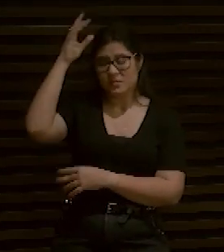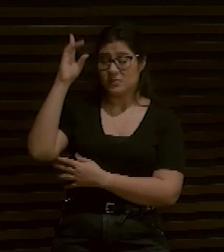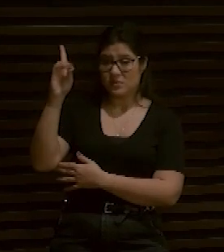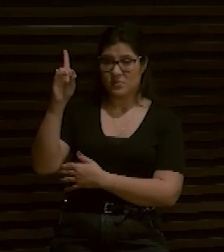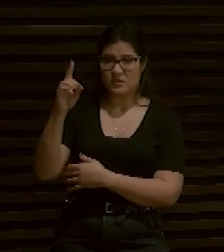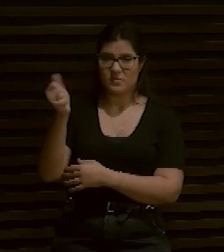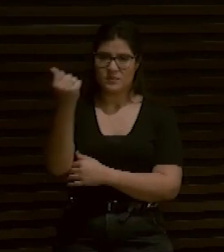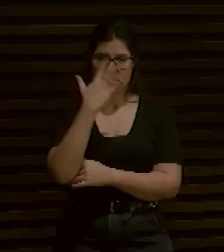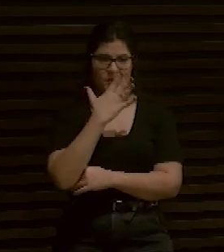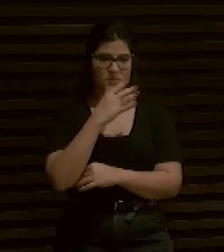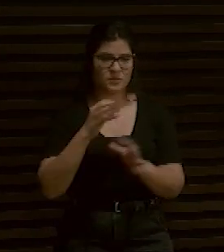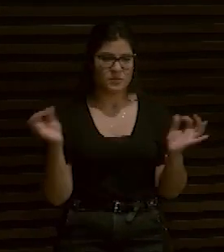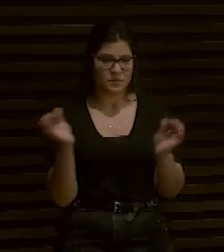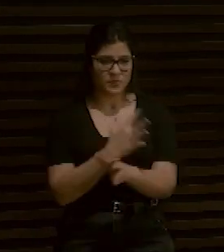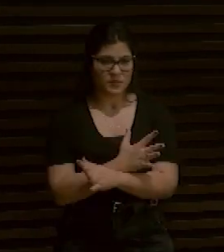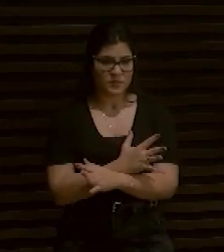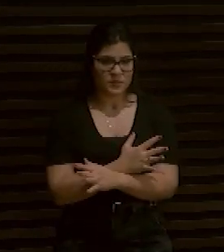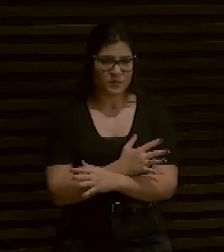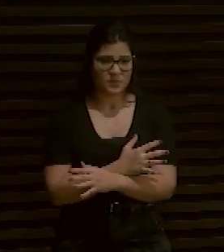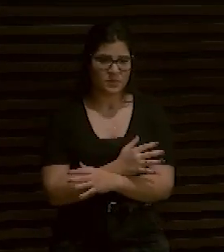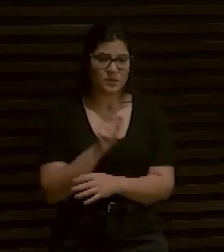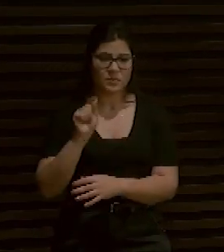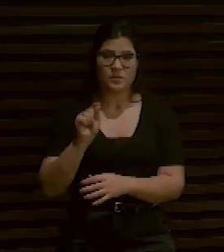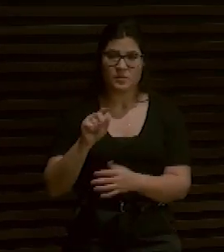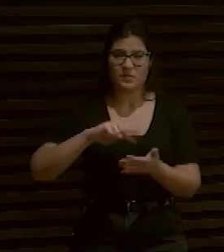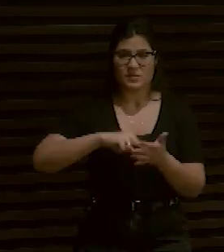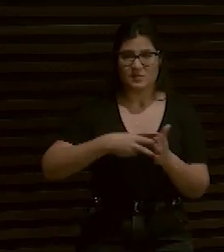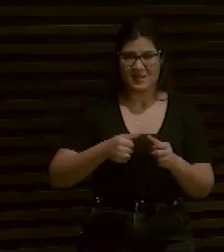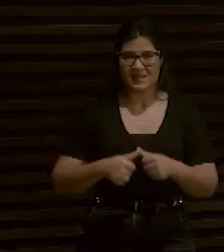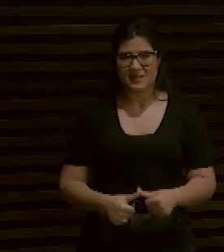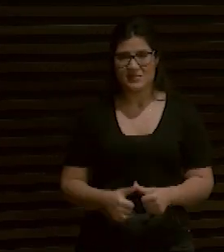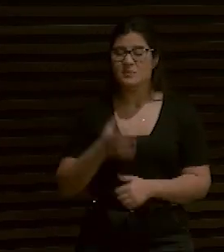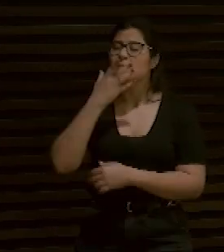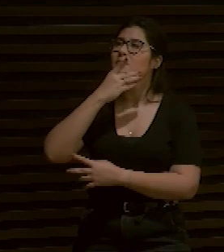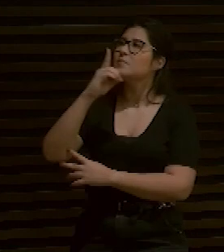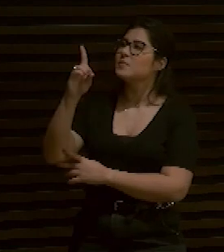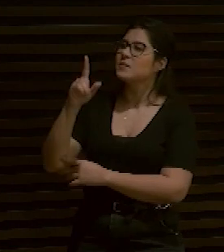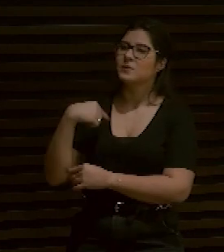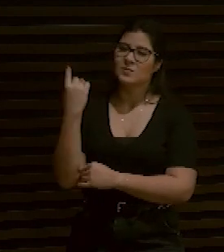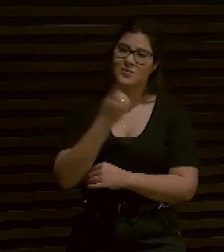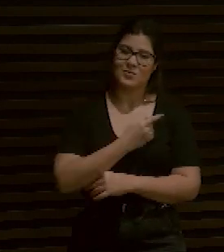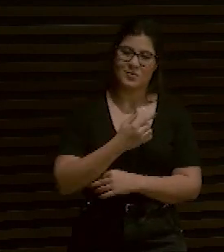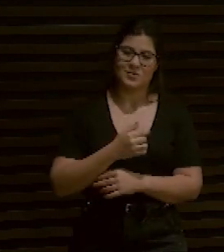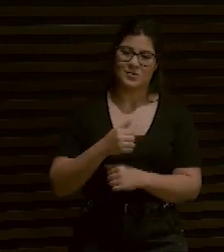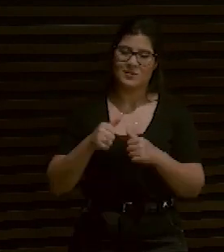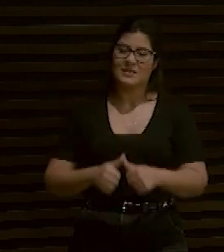do que é isso para nós. Poder começar uma oração e falar assim: Pai nosso que estás no